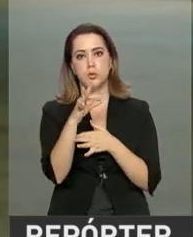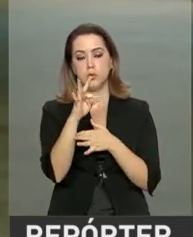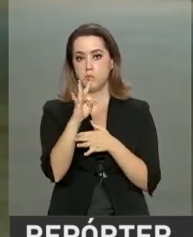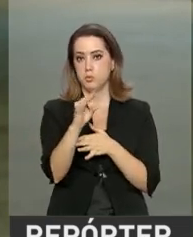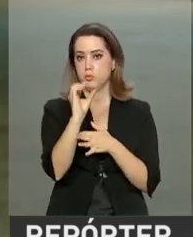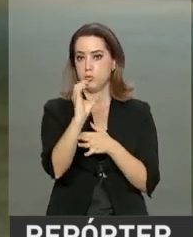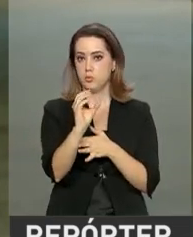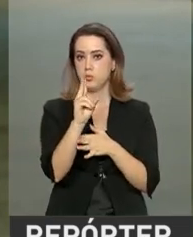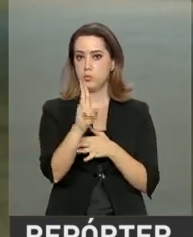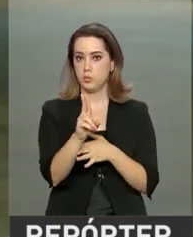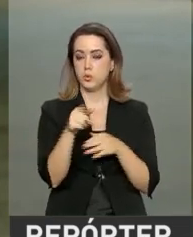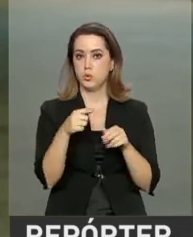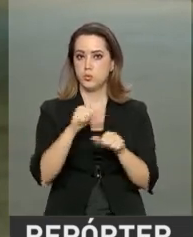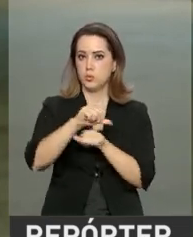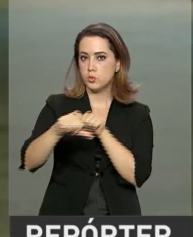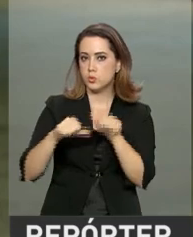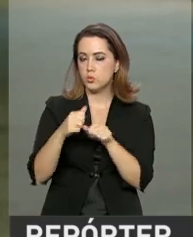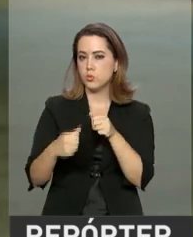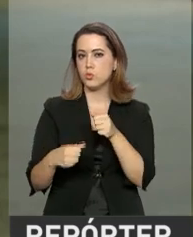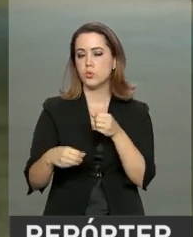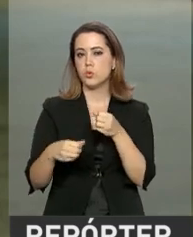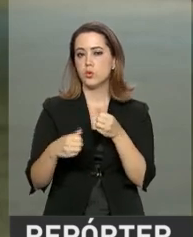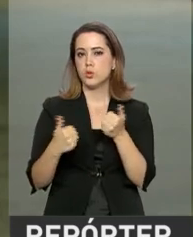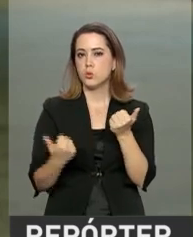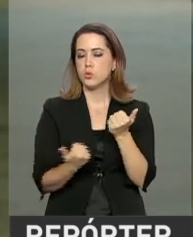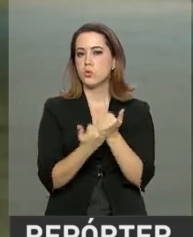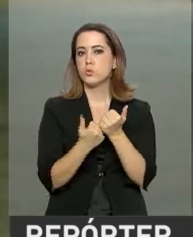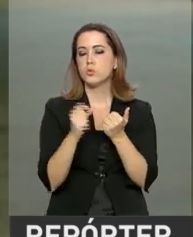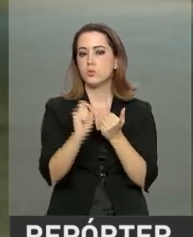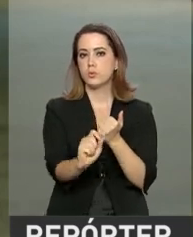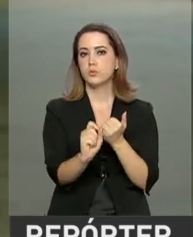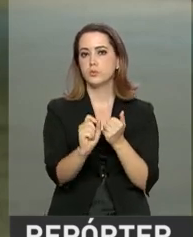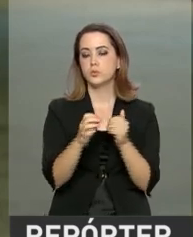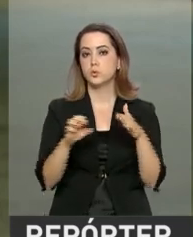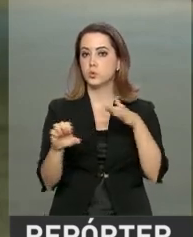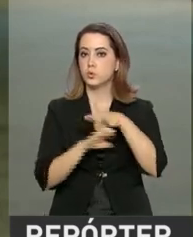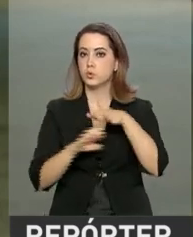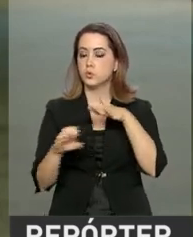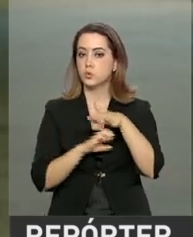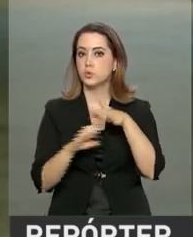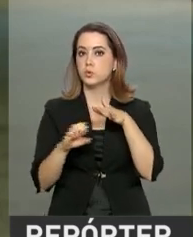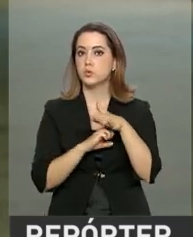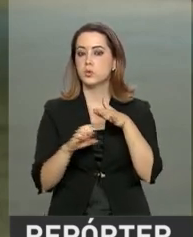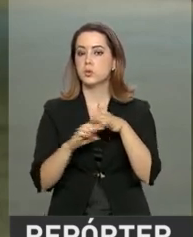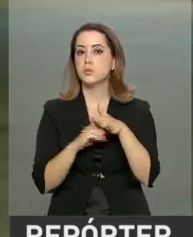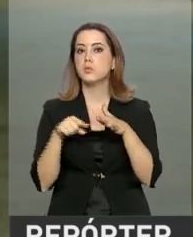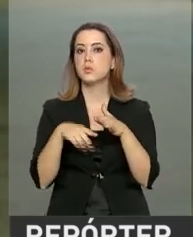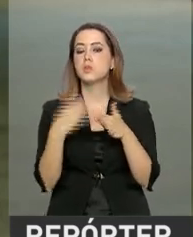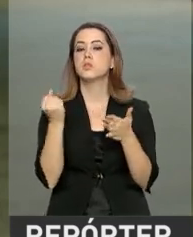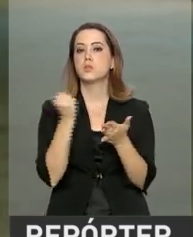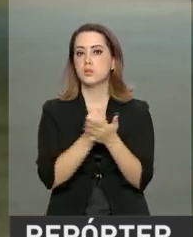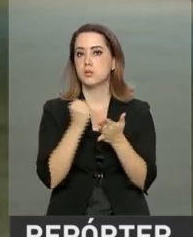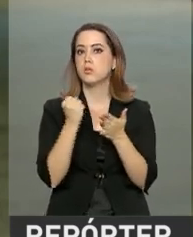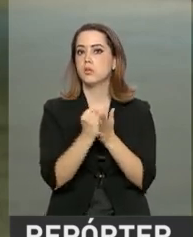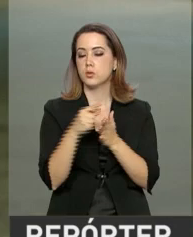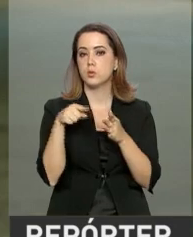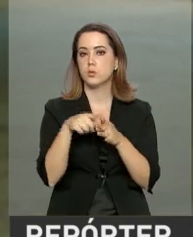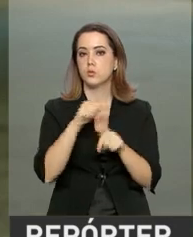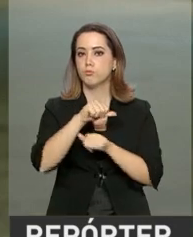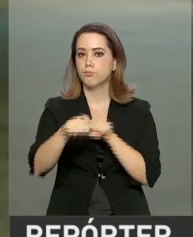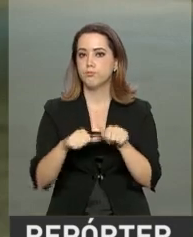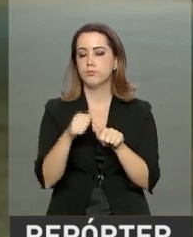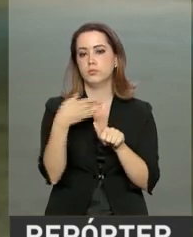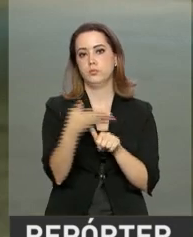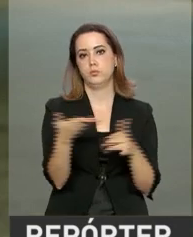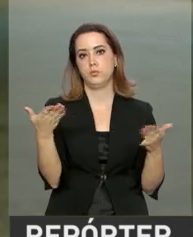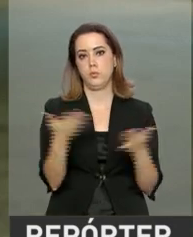contrato devido ao comprometimento de sua capacidade técnica. As obras do projeto de integração, que atingiram quase